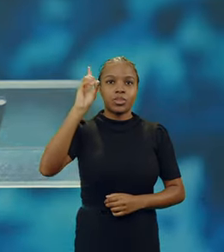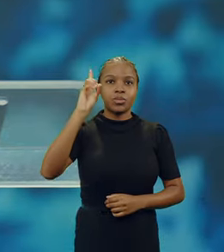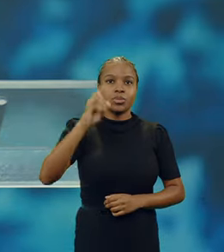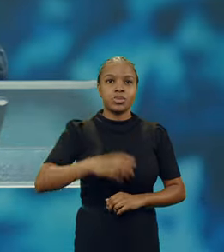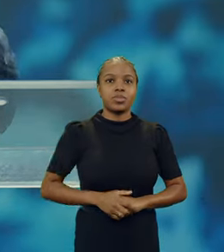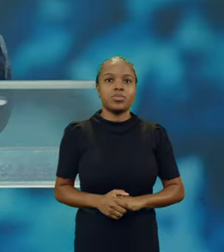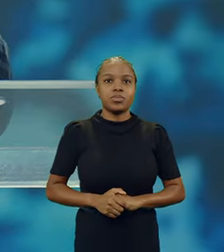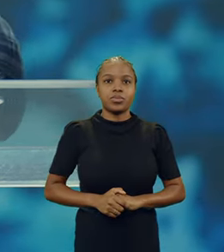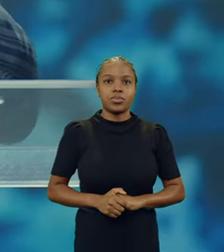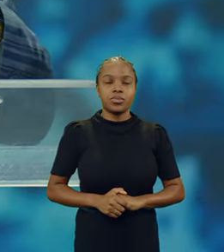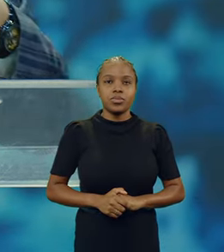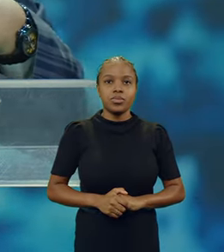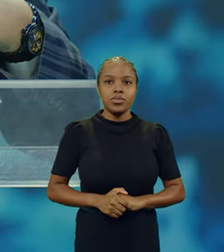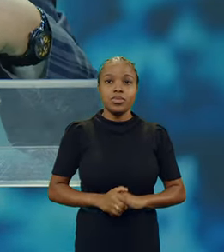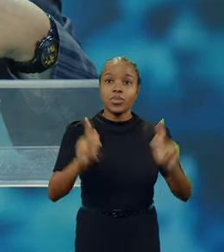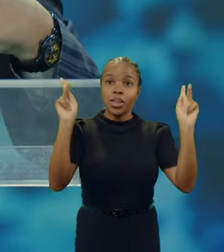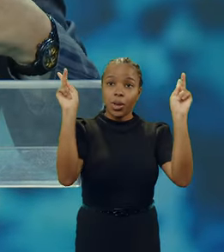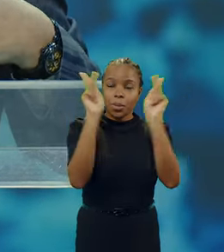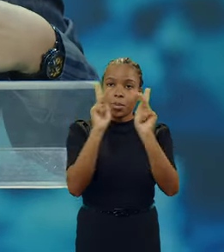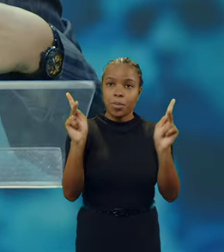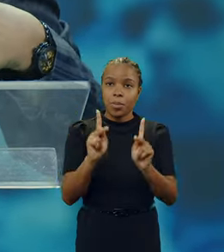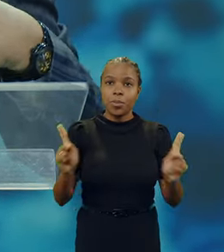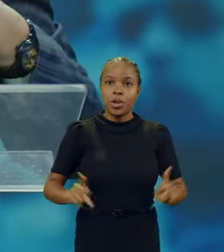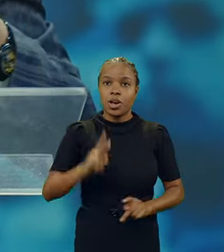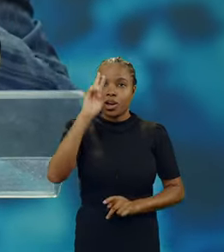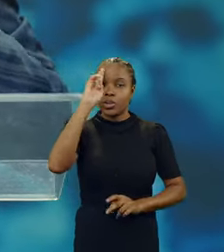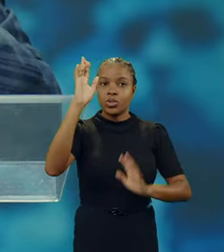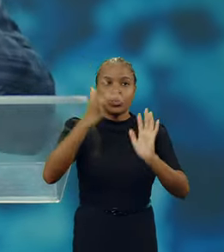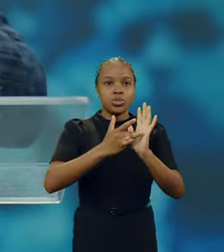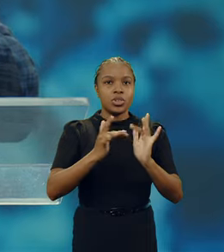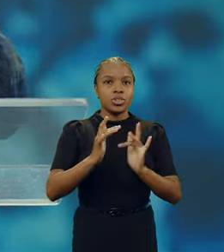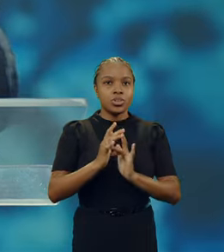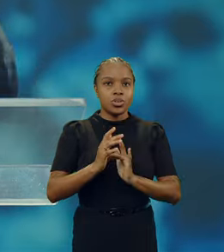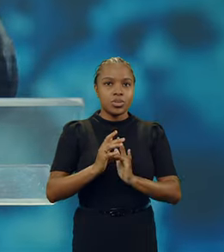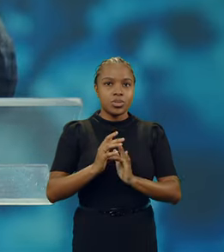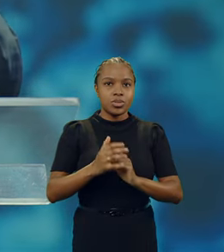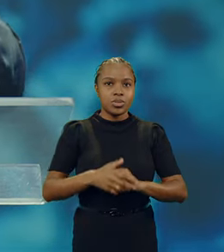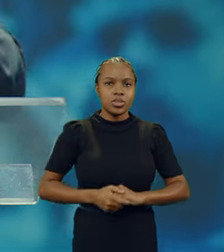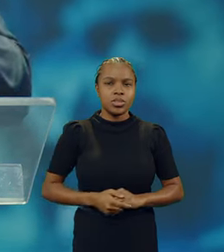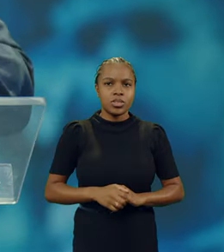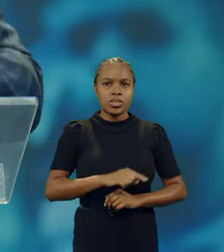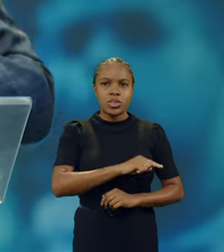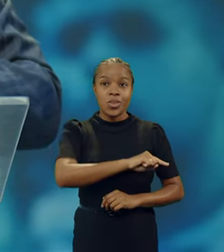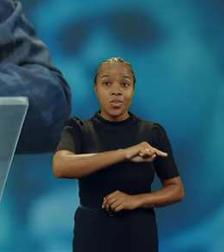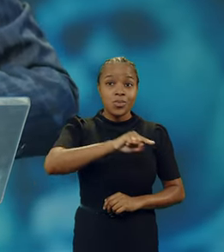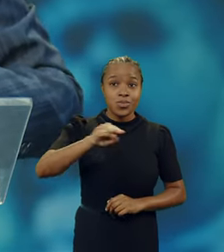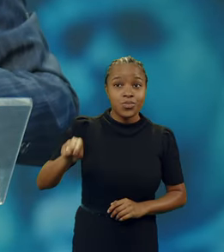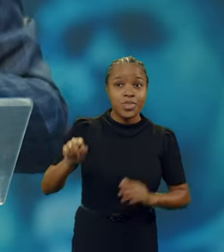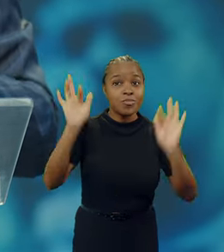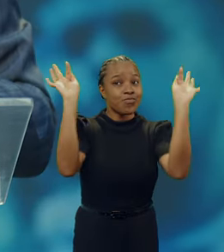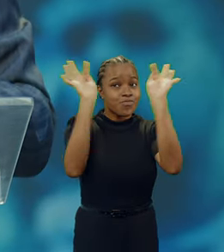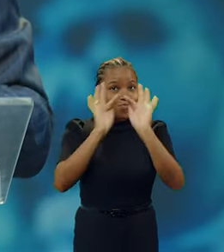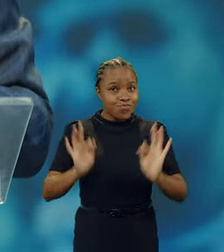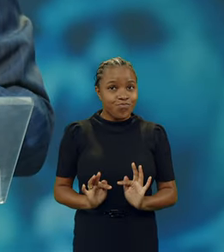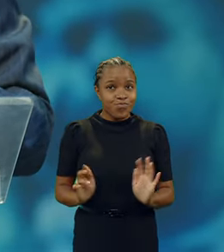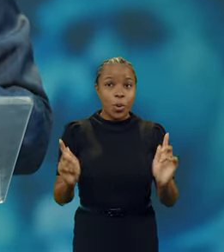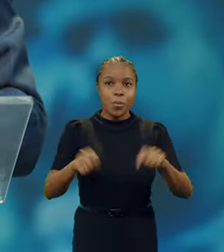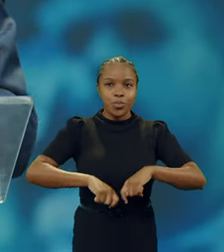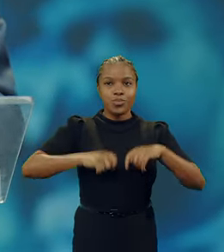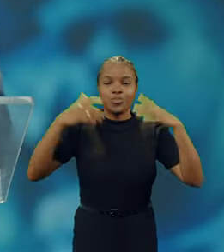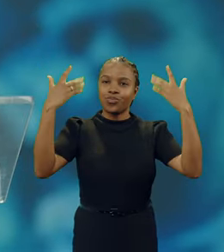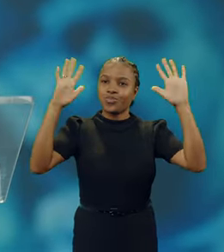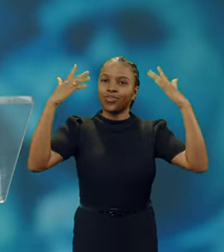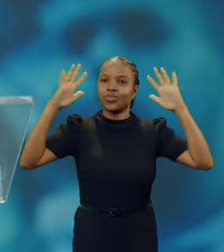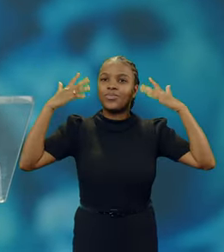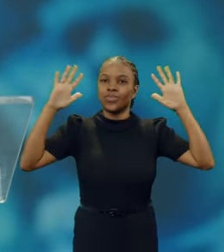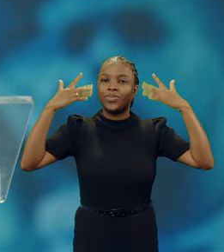Cumprimento a todos com a paz do Senhor Jesus. Só quem está feliz dá uma salva de palmas